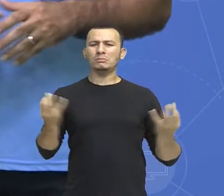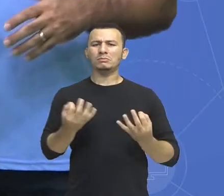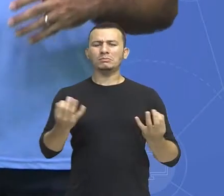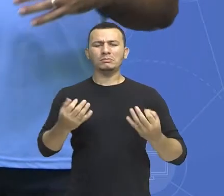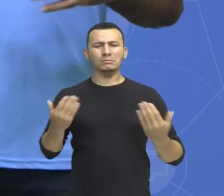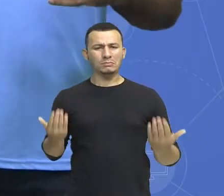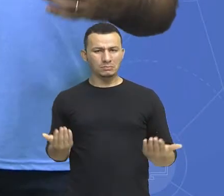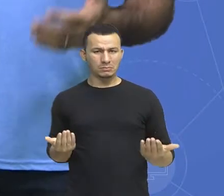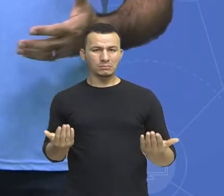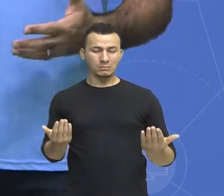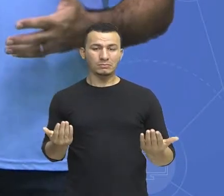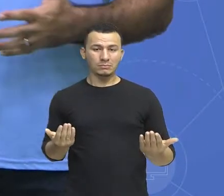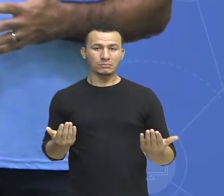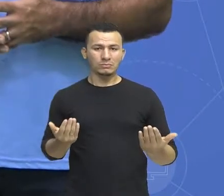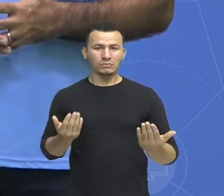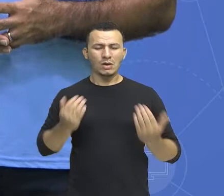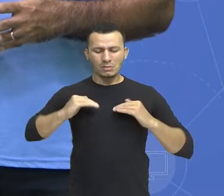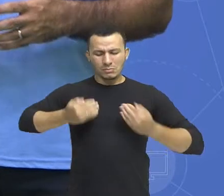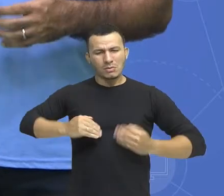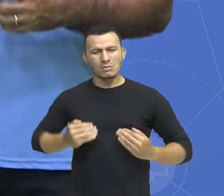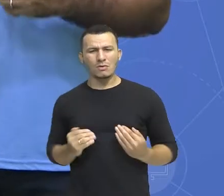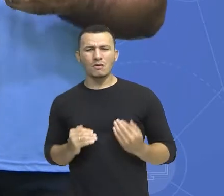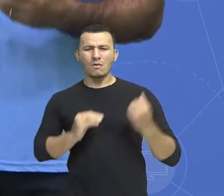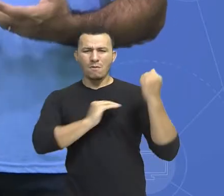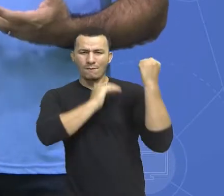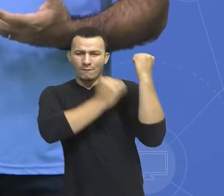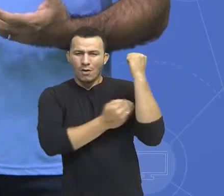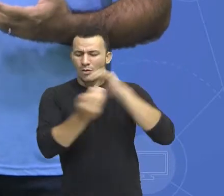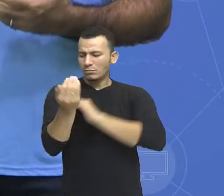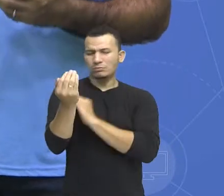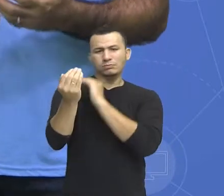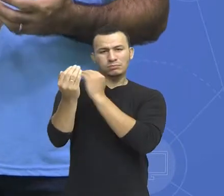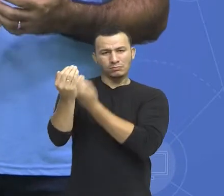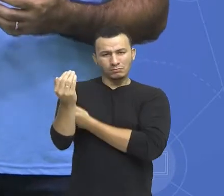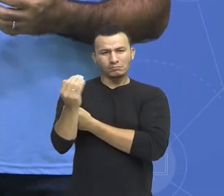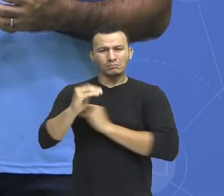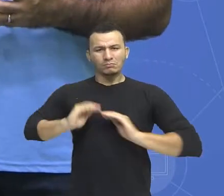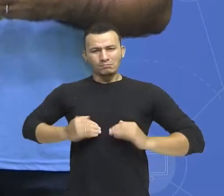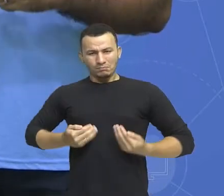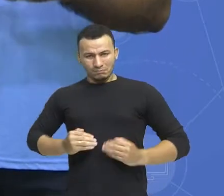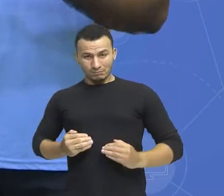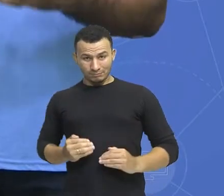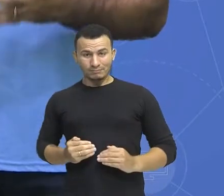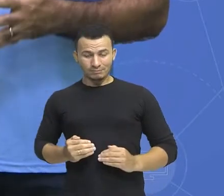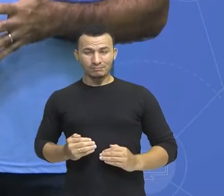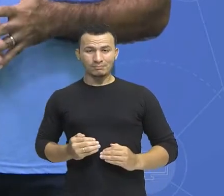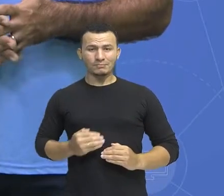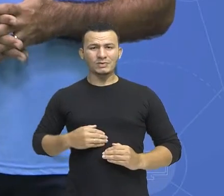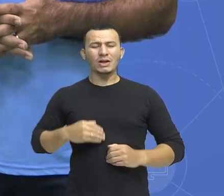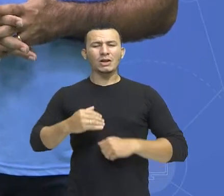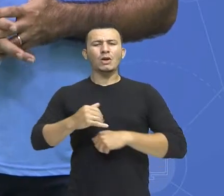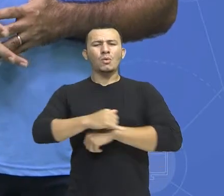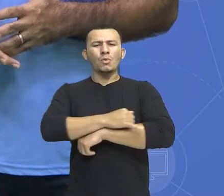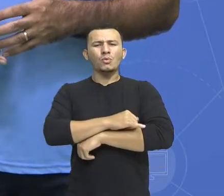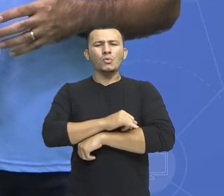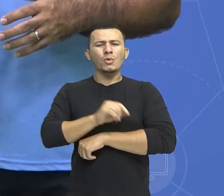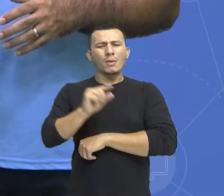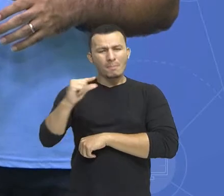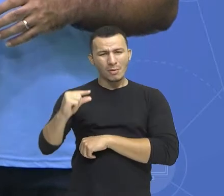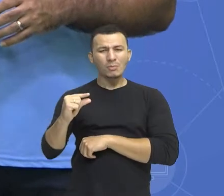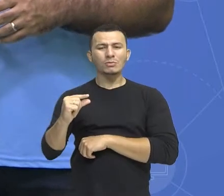lá do fisicamente ativo, musculoso, todo definido, pouca porcentagem de